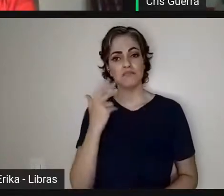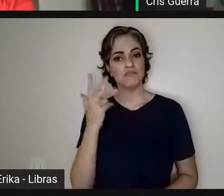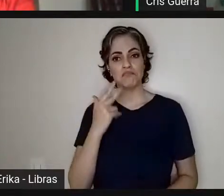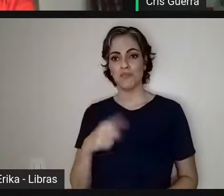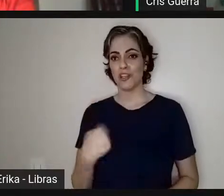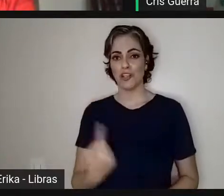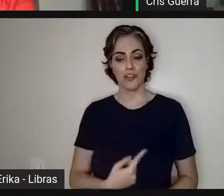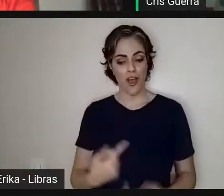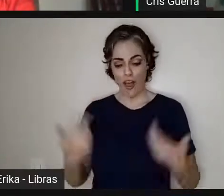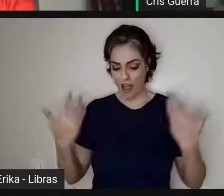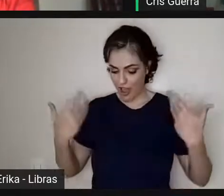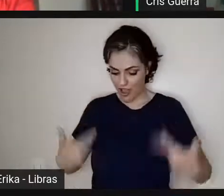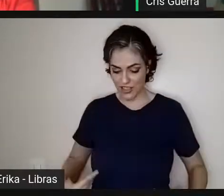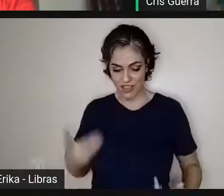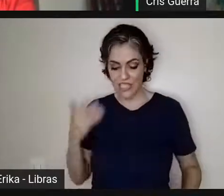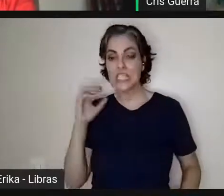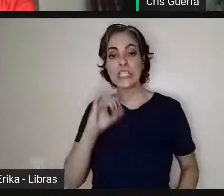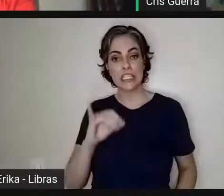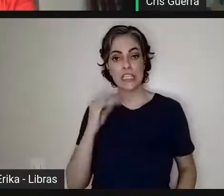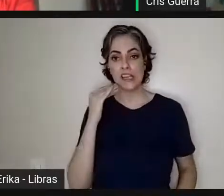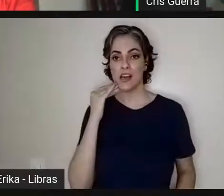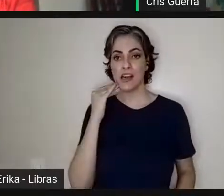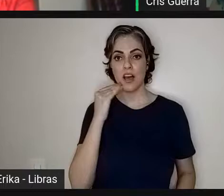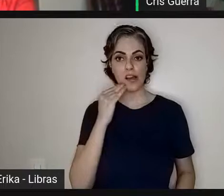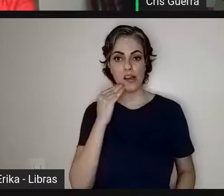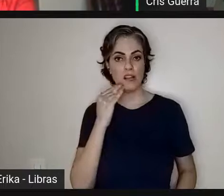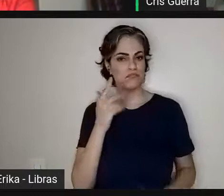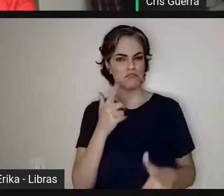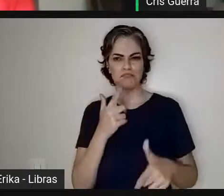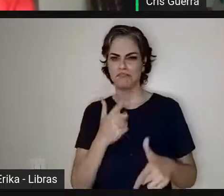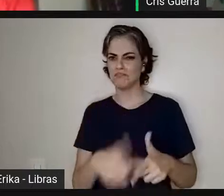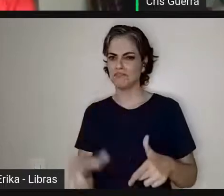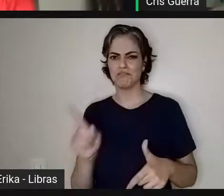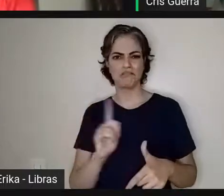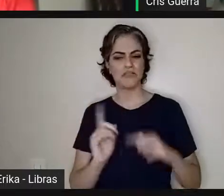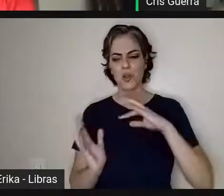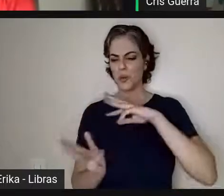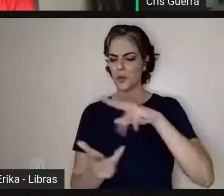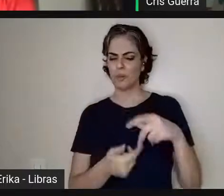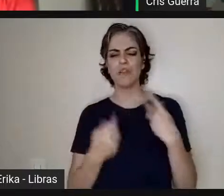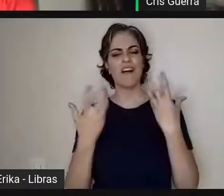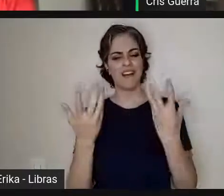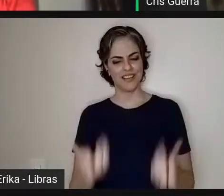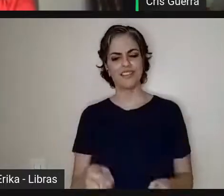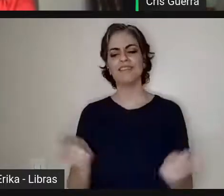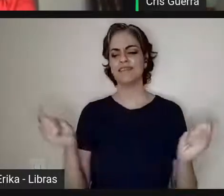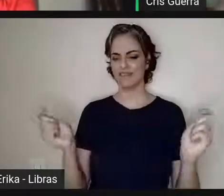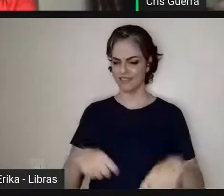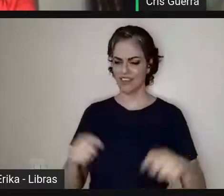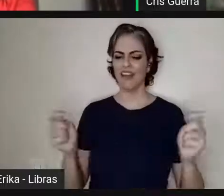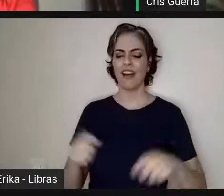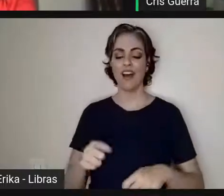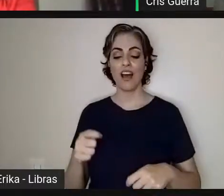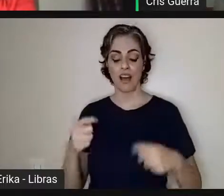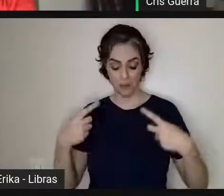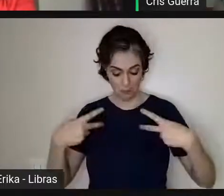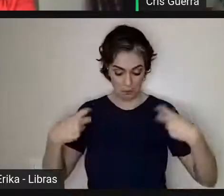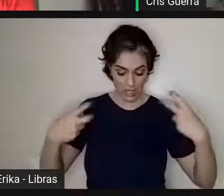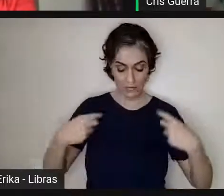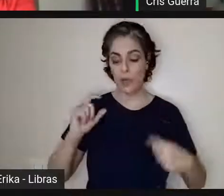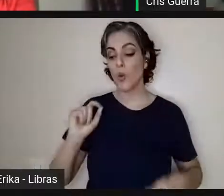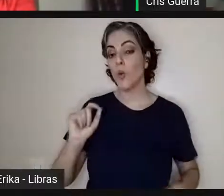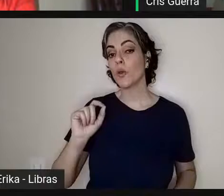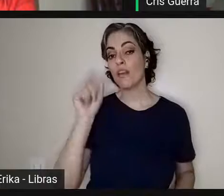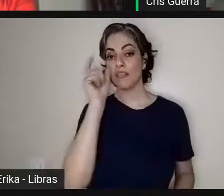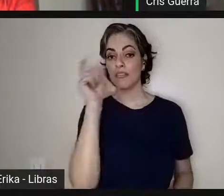do lugar, elas têm espaço no mundo. É só a gente saber entender quais são as coisas que são mais interessantes de ficar fora do